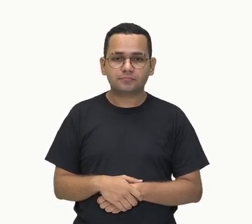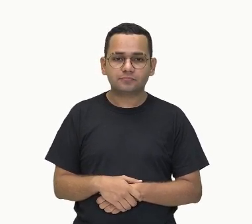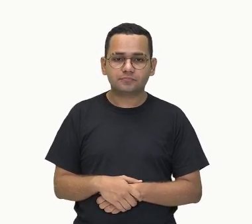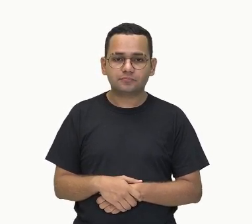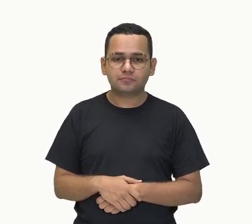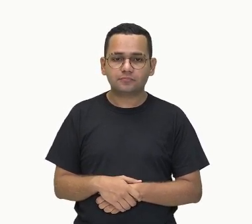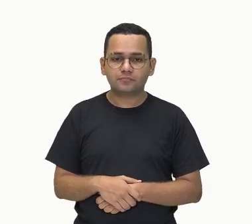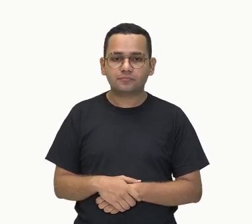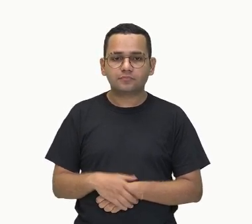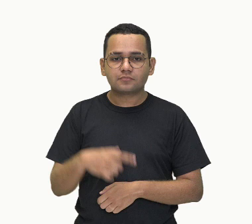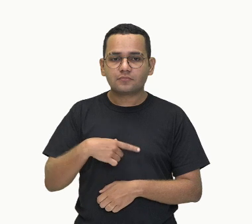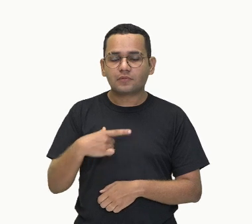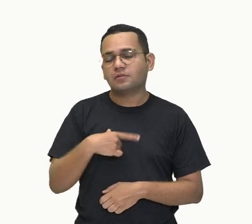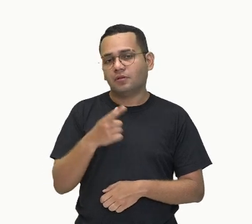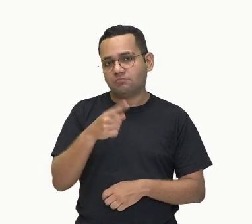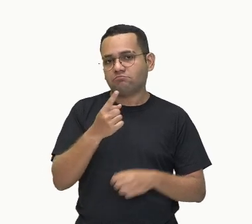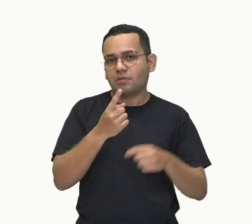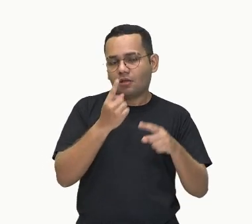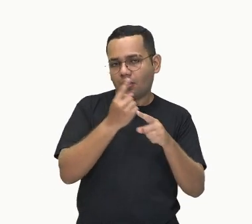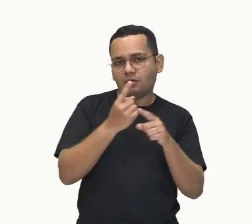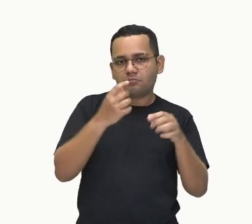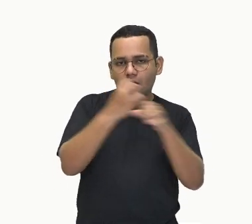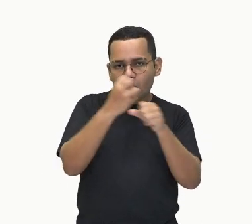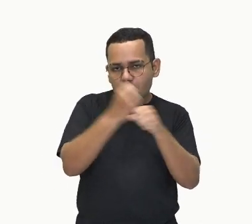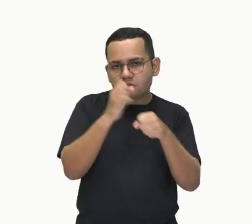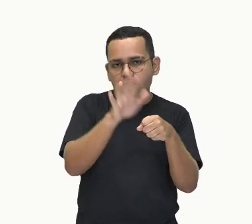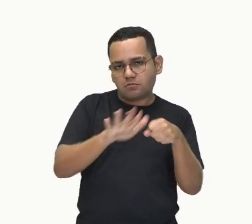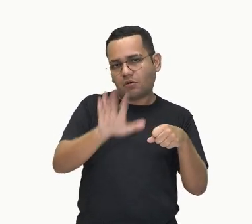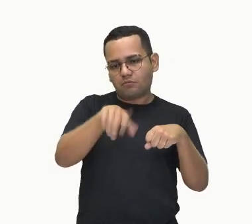equação geral da reta. Tá certo?